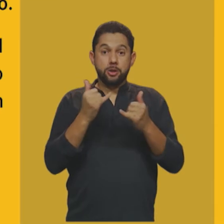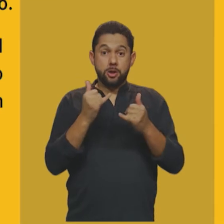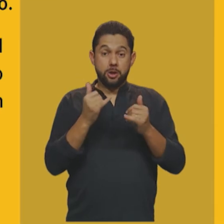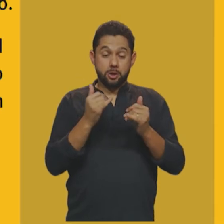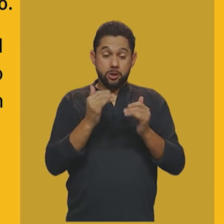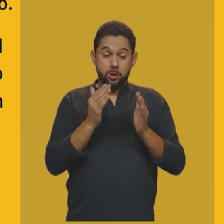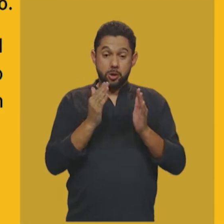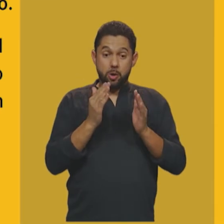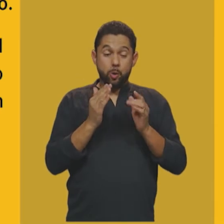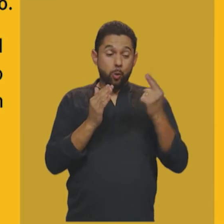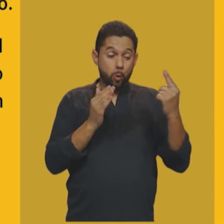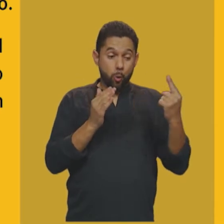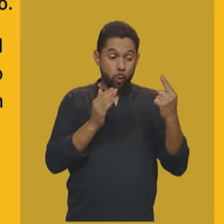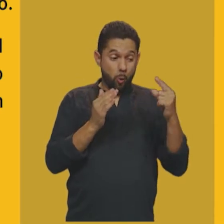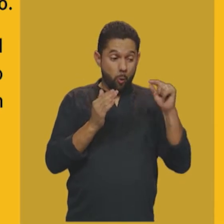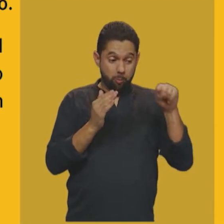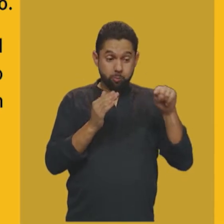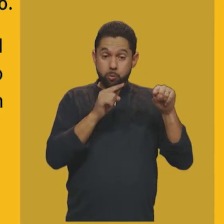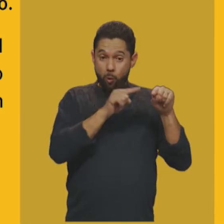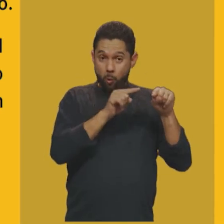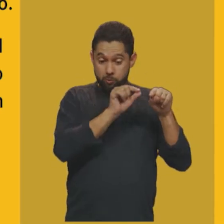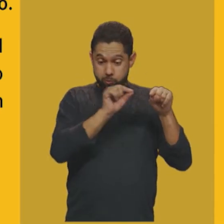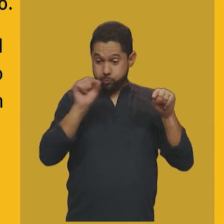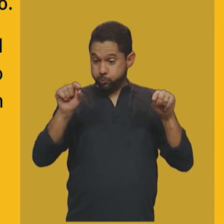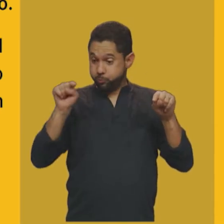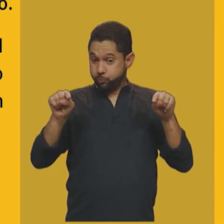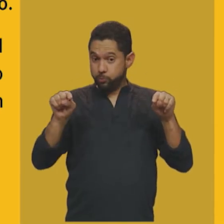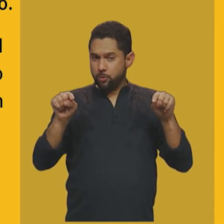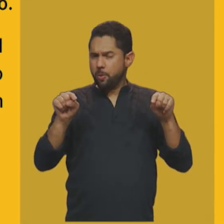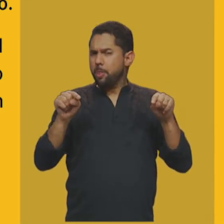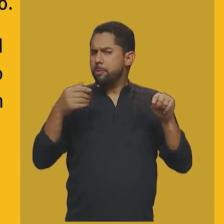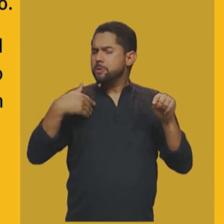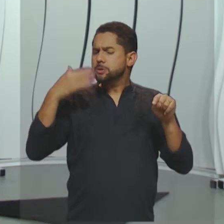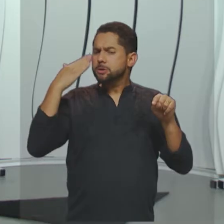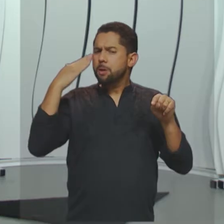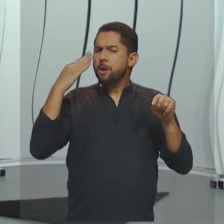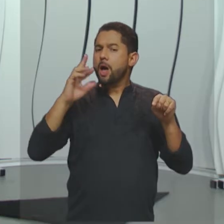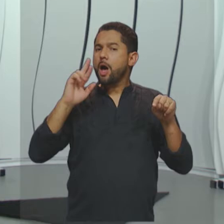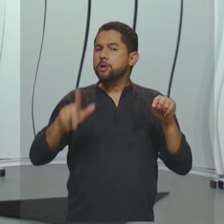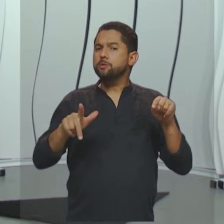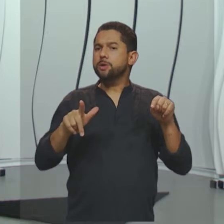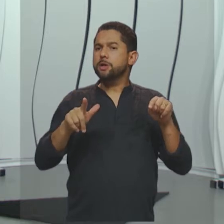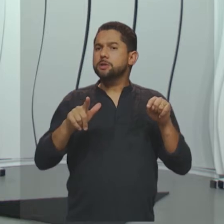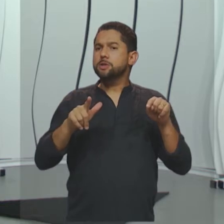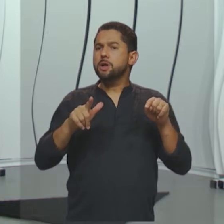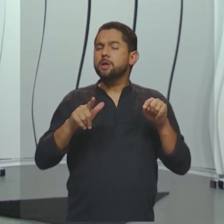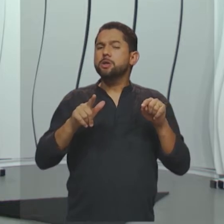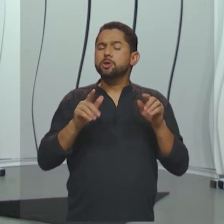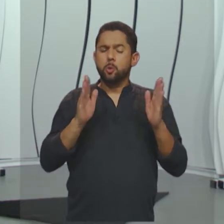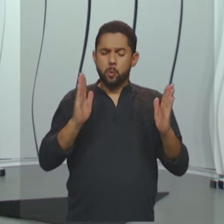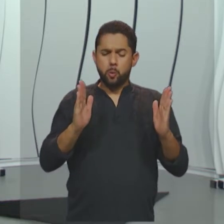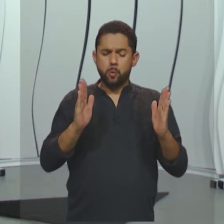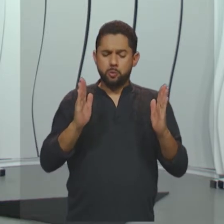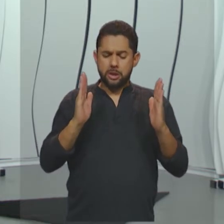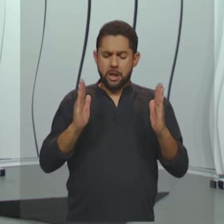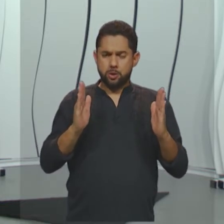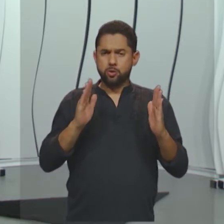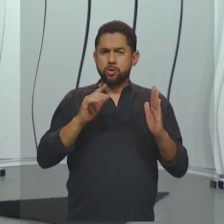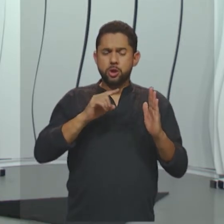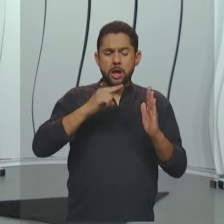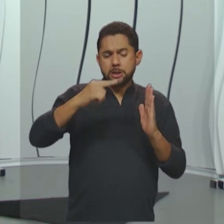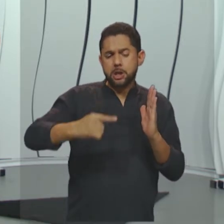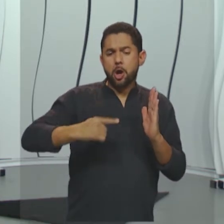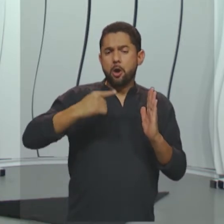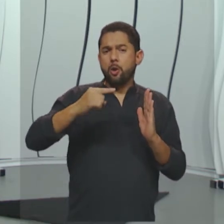trecho de circuito. E para a gente medir a diferença de potencial de um resistor ou do trecho do circuito, é